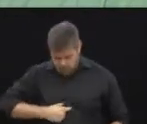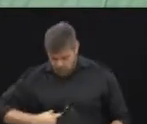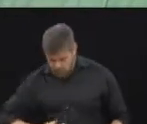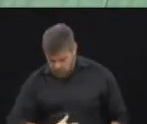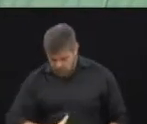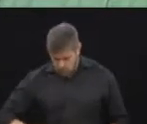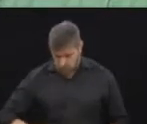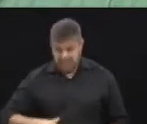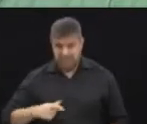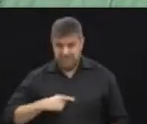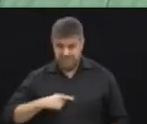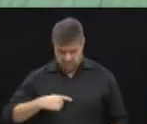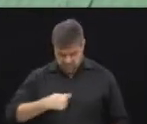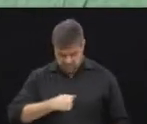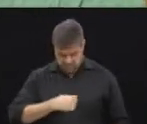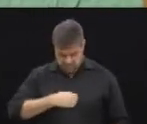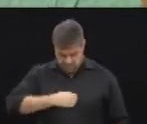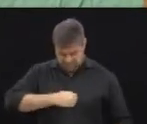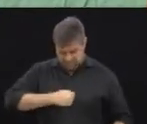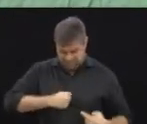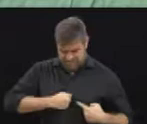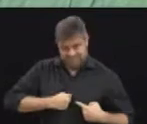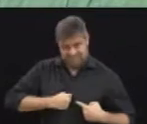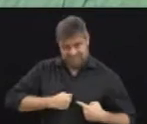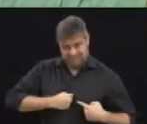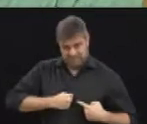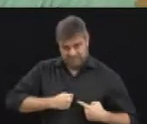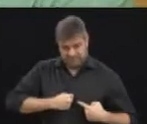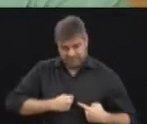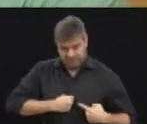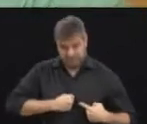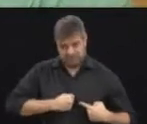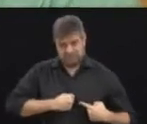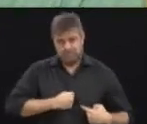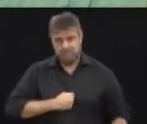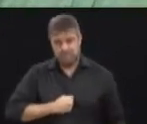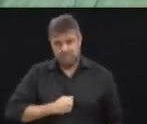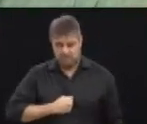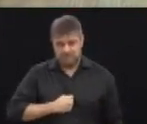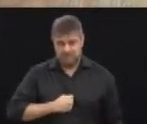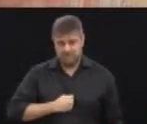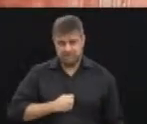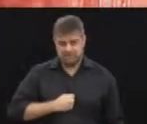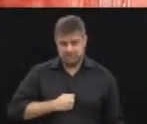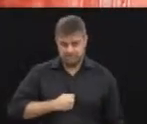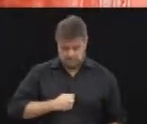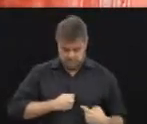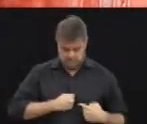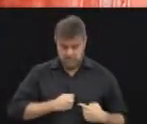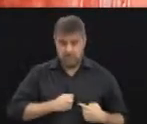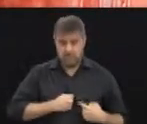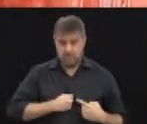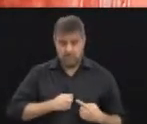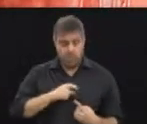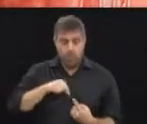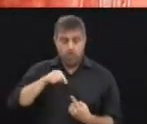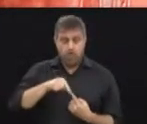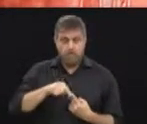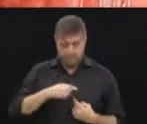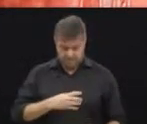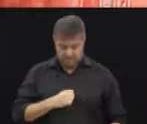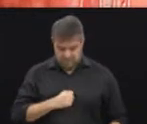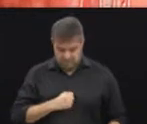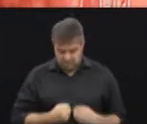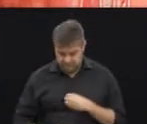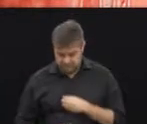estômago existe uma musculatura, um esfíncter, que a gente chama de esfíncter inferior do esôfago, que ele tem a função de